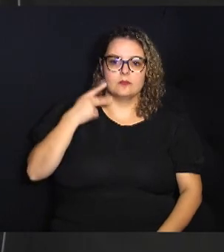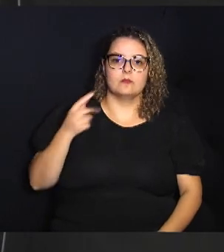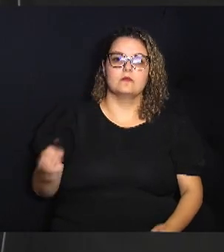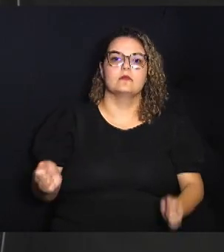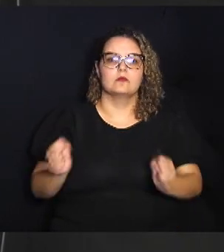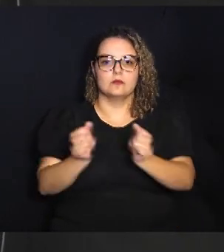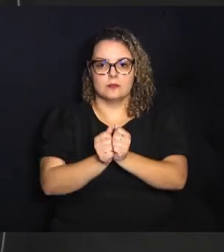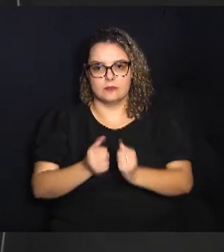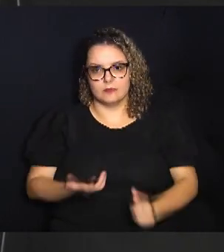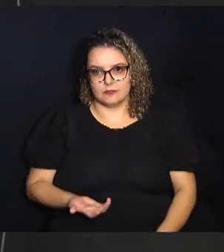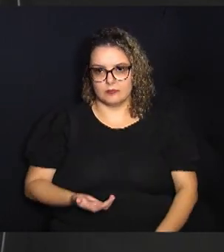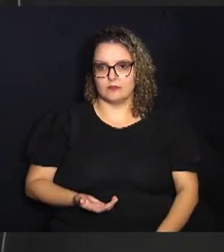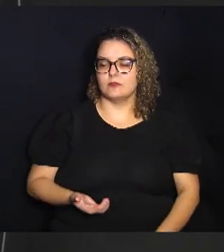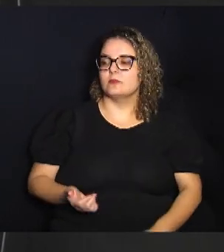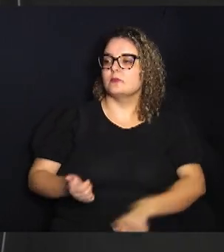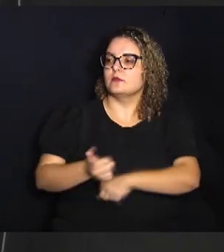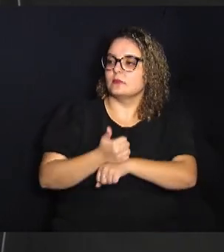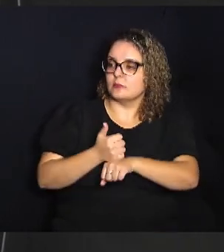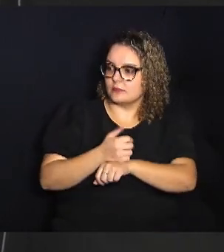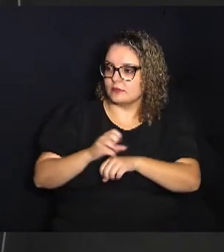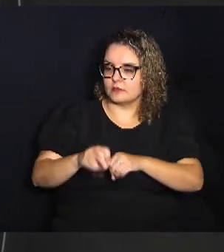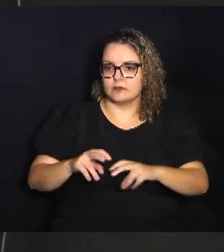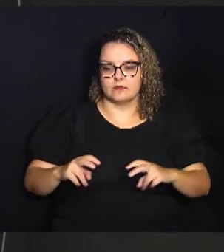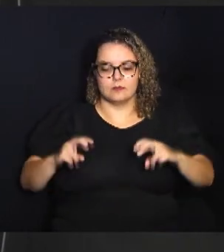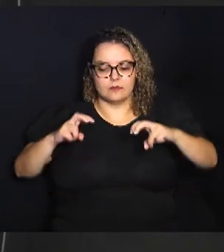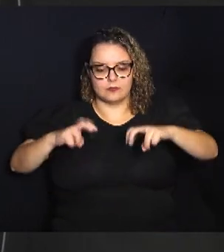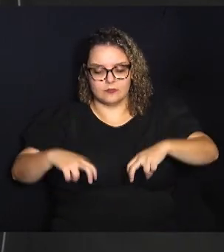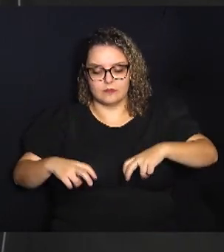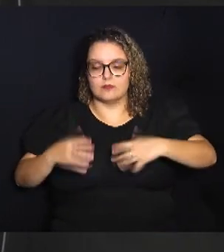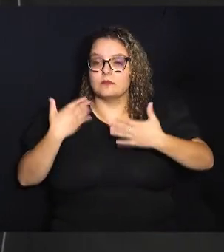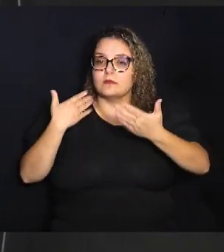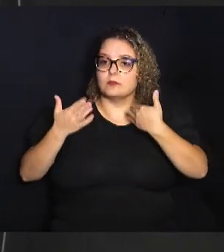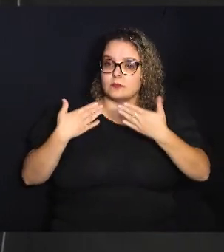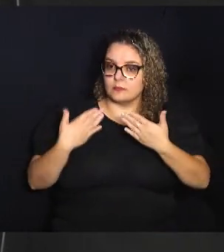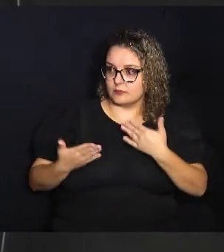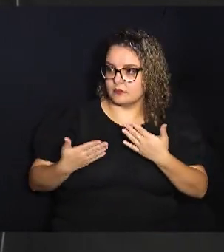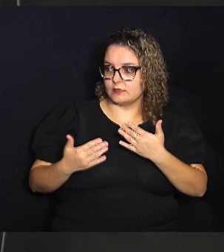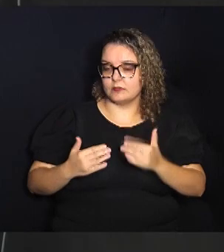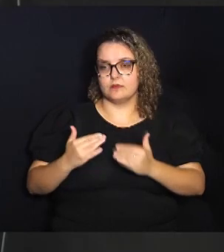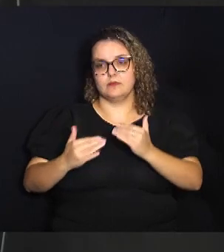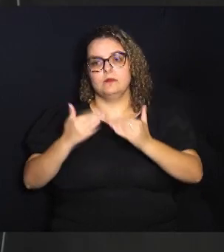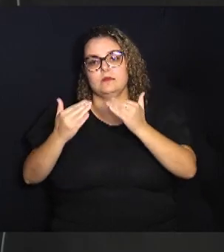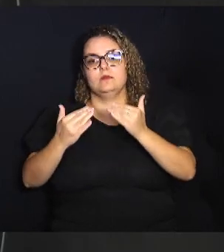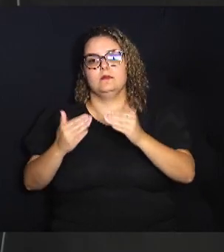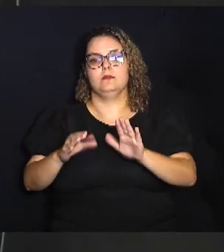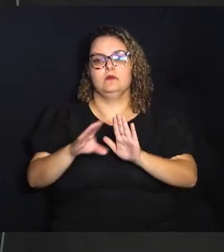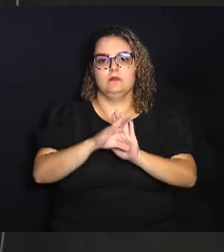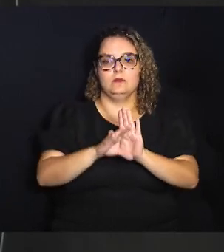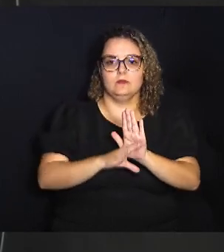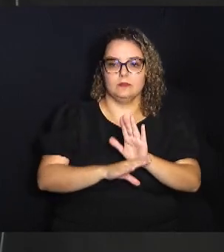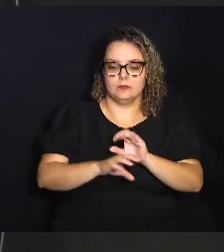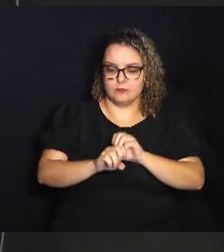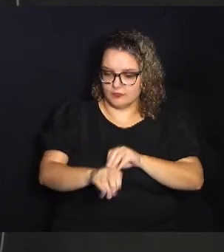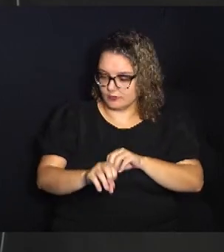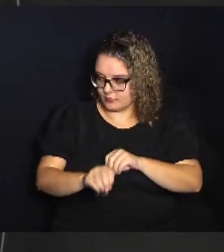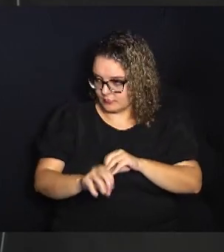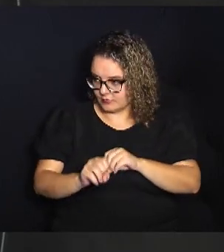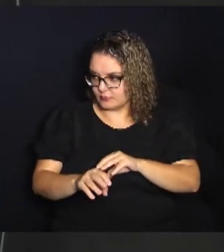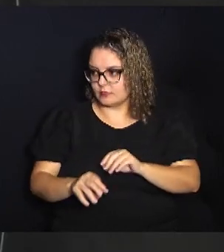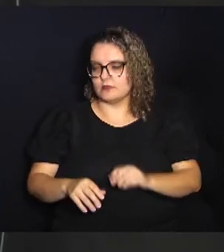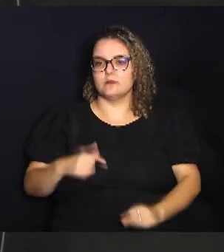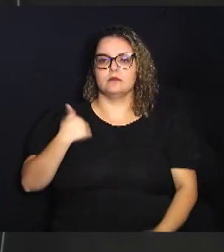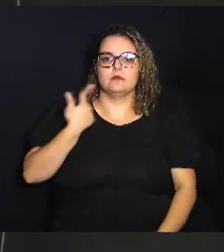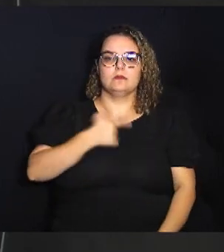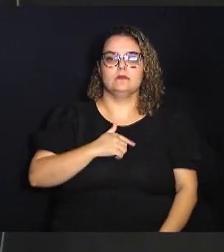com um profissional do ensino, para sentar juntos, conversarem e ali desenvolverem programas educacionais para as